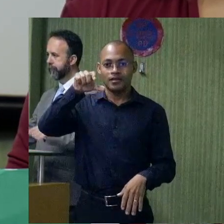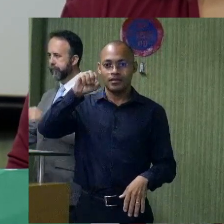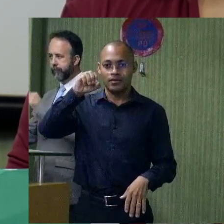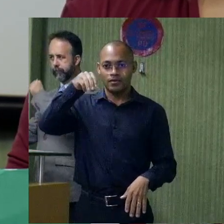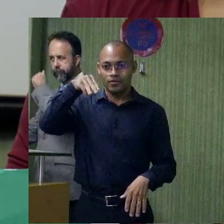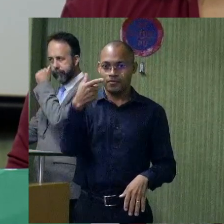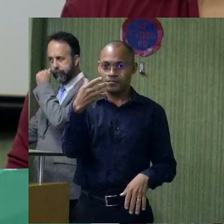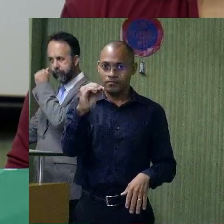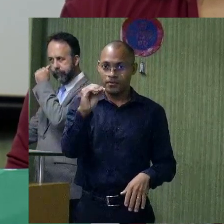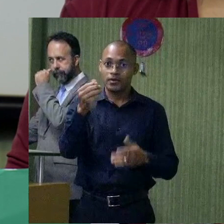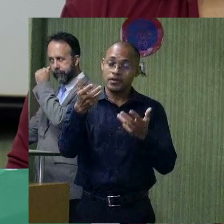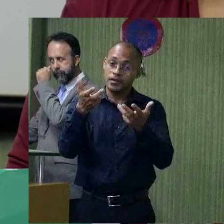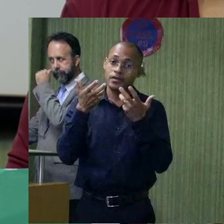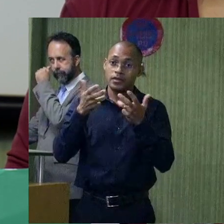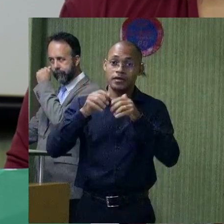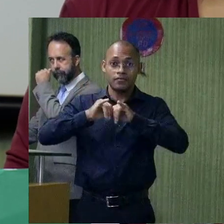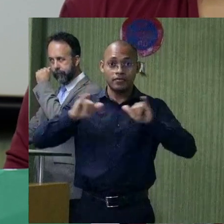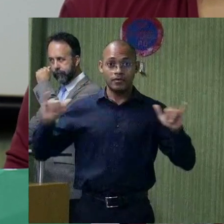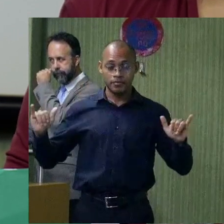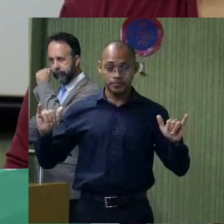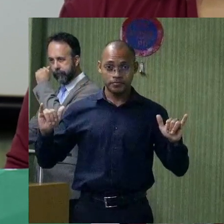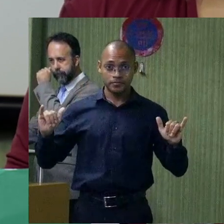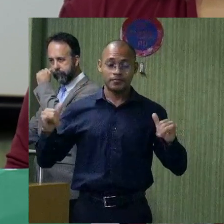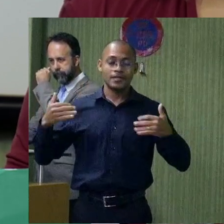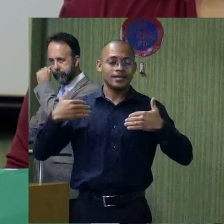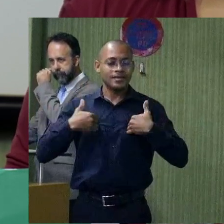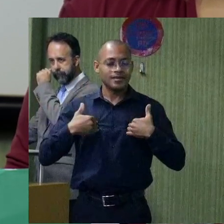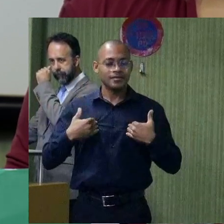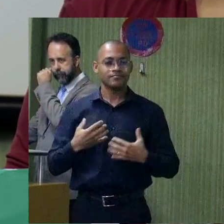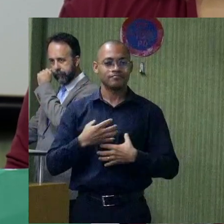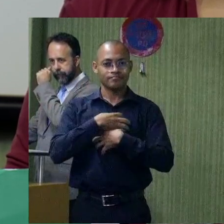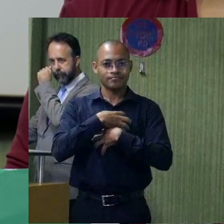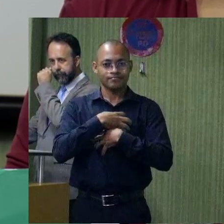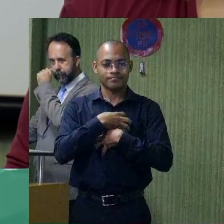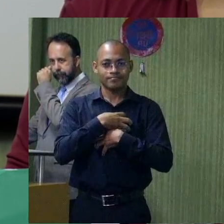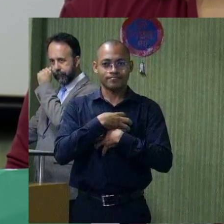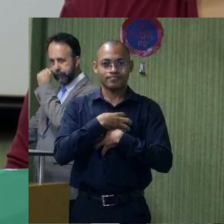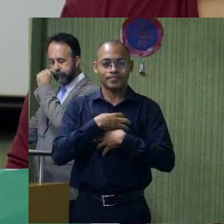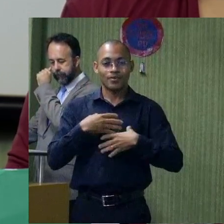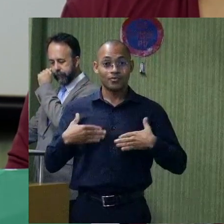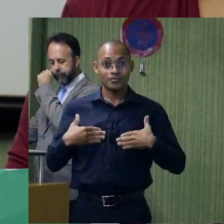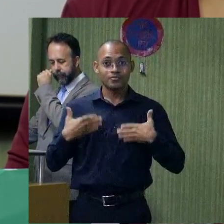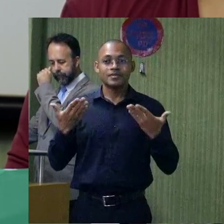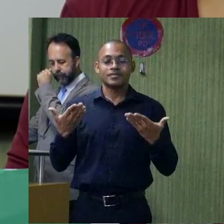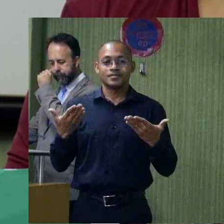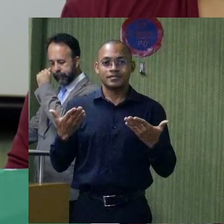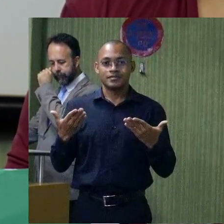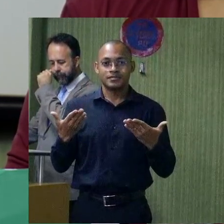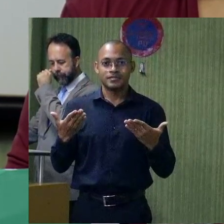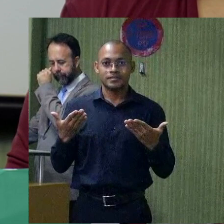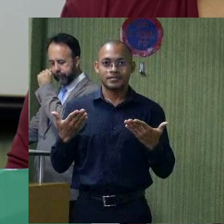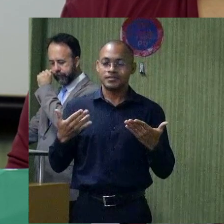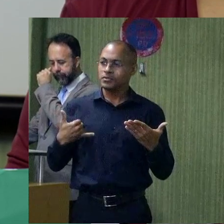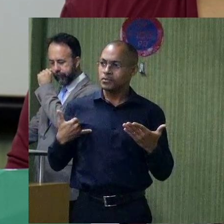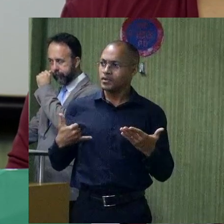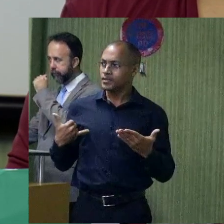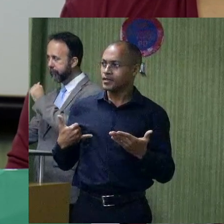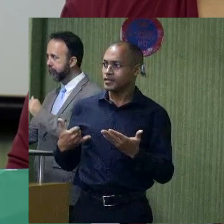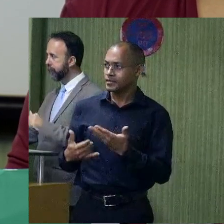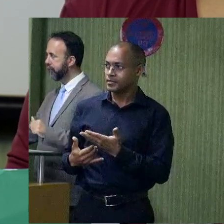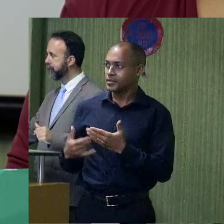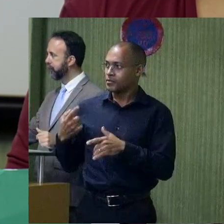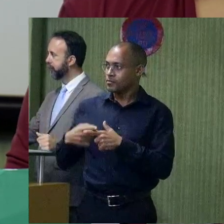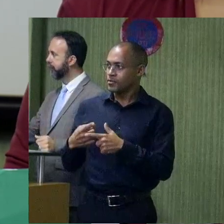e quero dizer viu Dra delisa que fiquei é assim surpresa né com a idade porque a